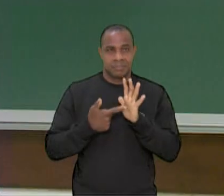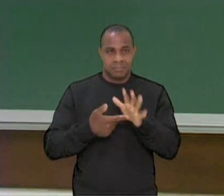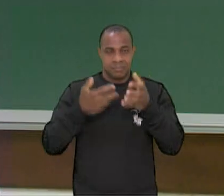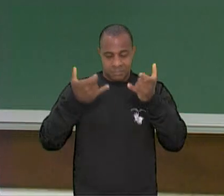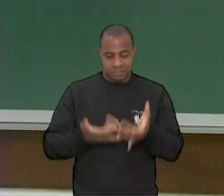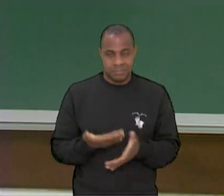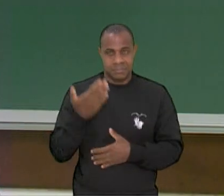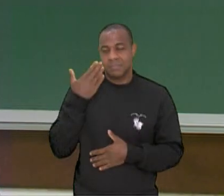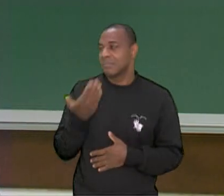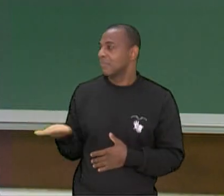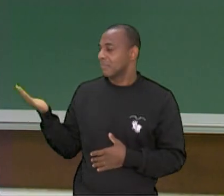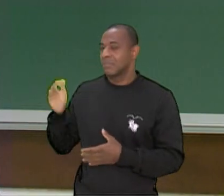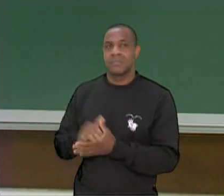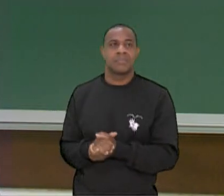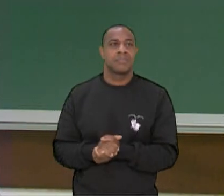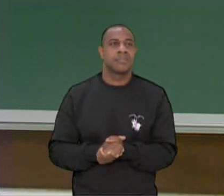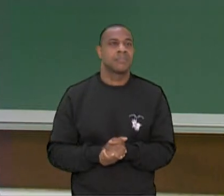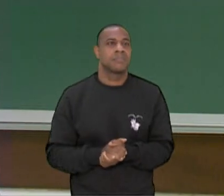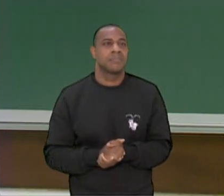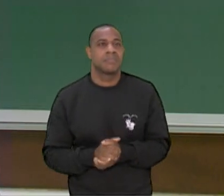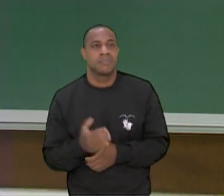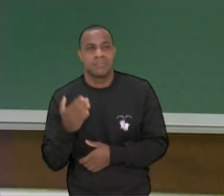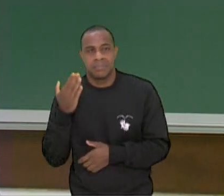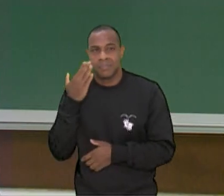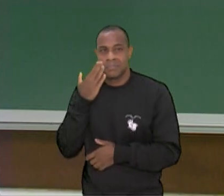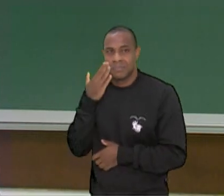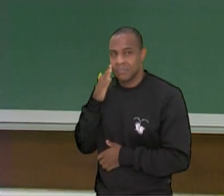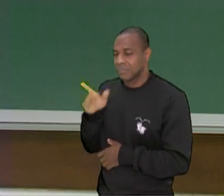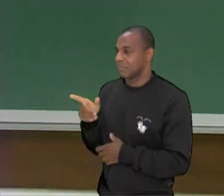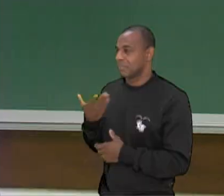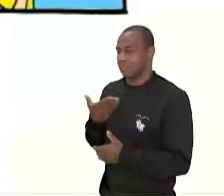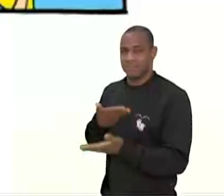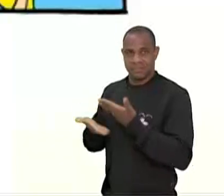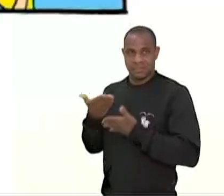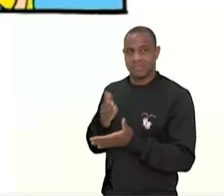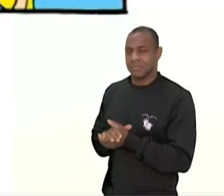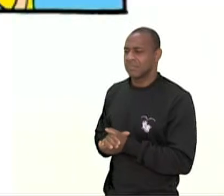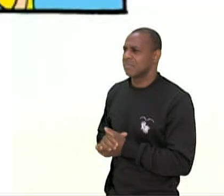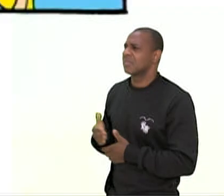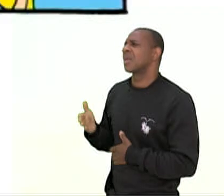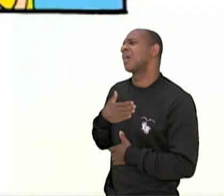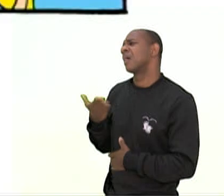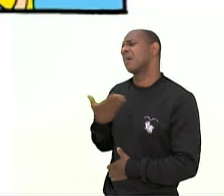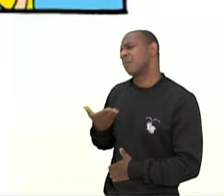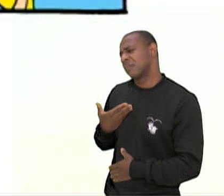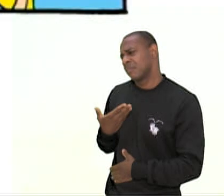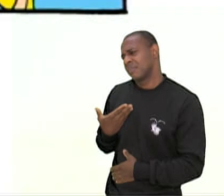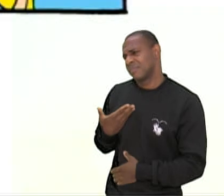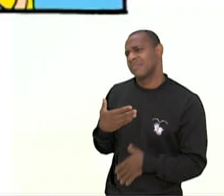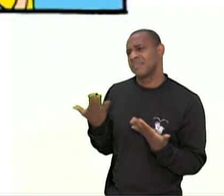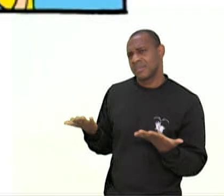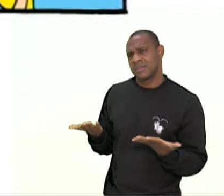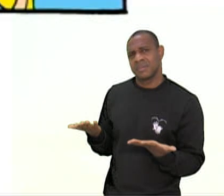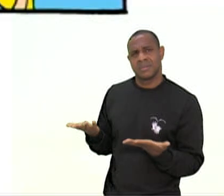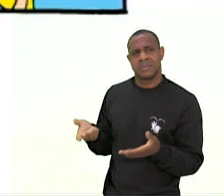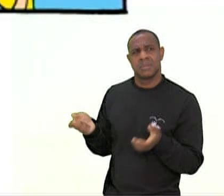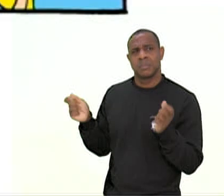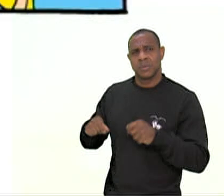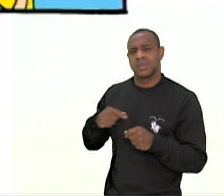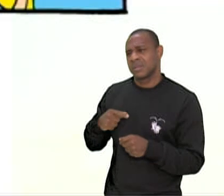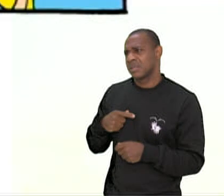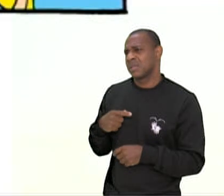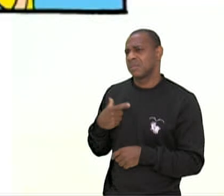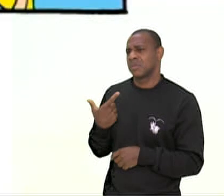falando. Vingada. Olha lá o diálogo entre as duas amigas. Ai, amiga, então quer dizer que ele agora está saindo